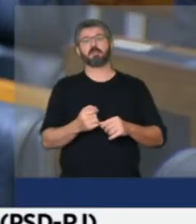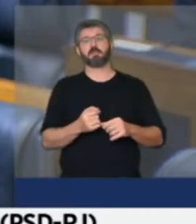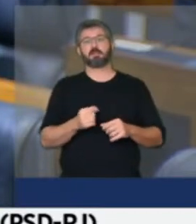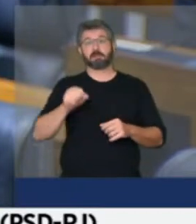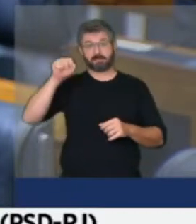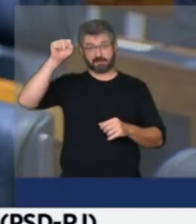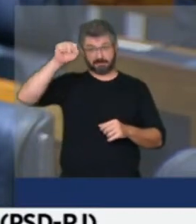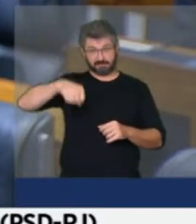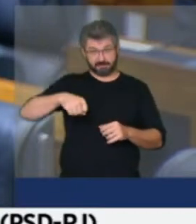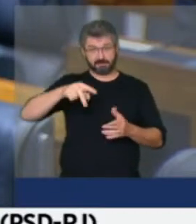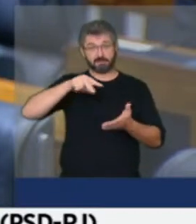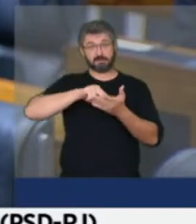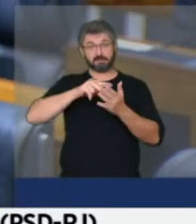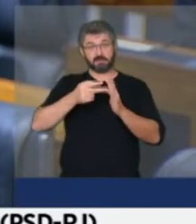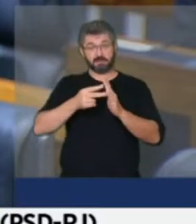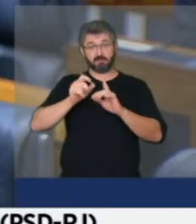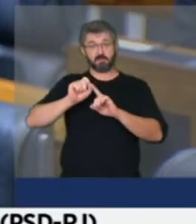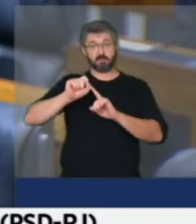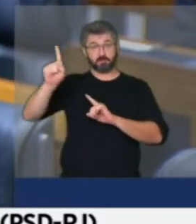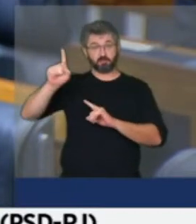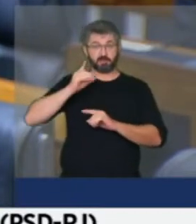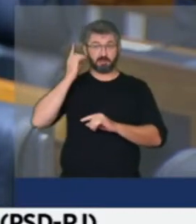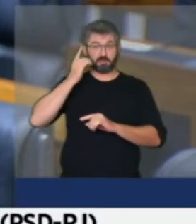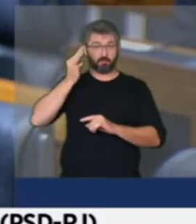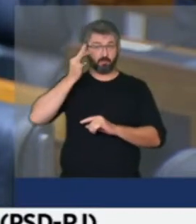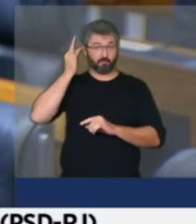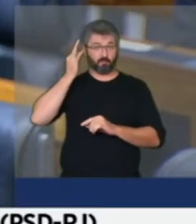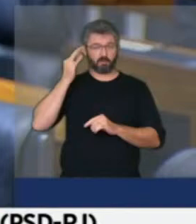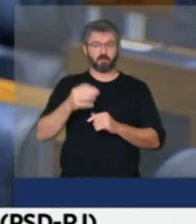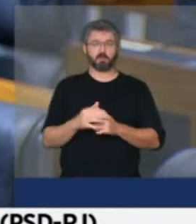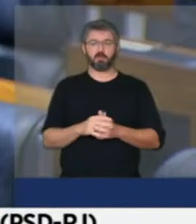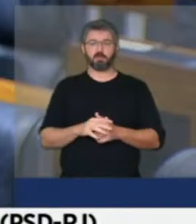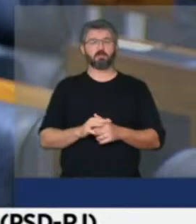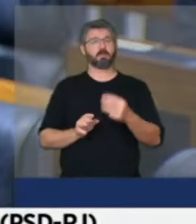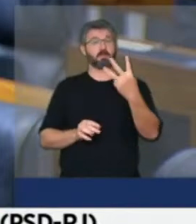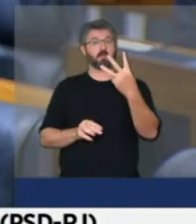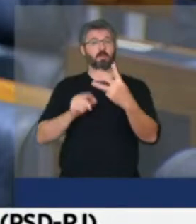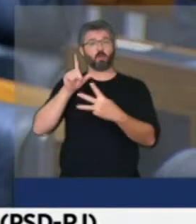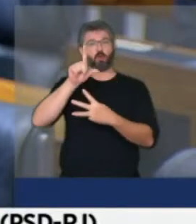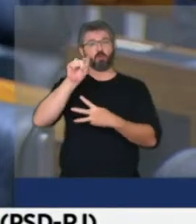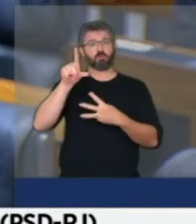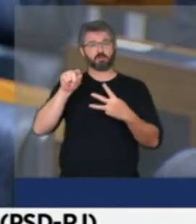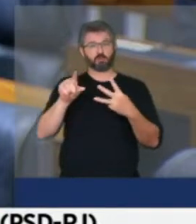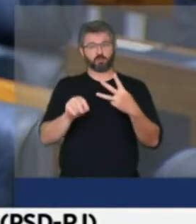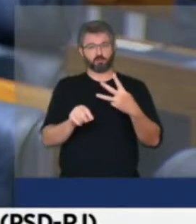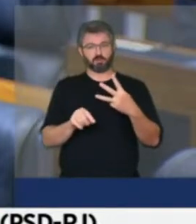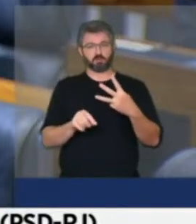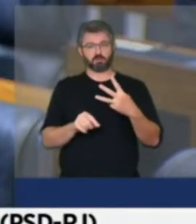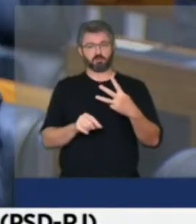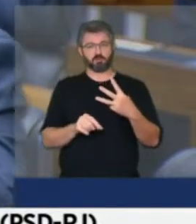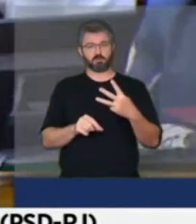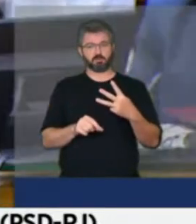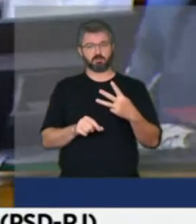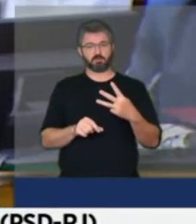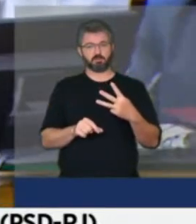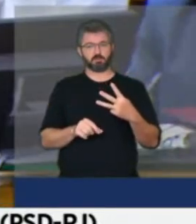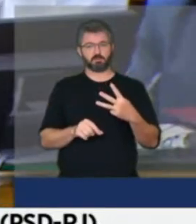pela cassação da deputada Flor de Lis, é isso? São três opções, deputado. Três opções. Por deputado, favor, presidente, por